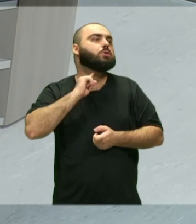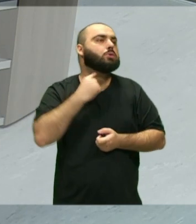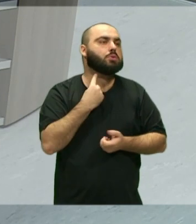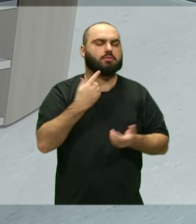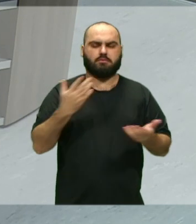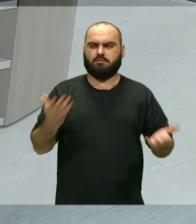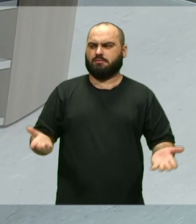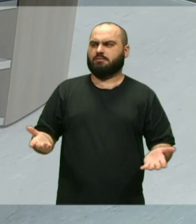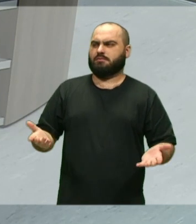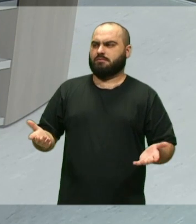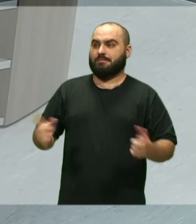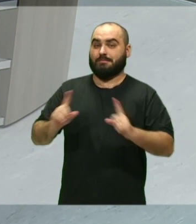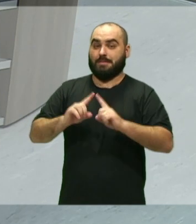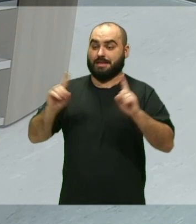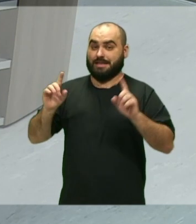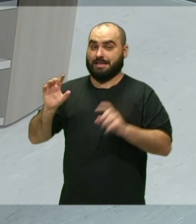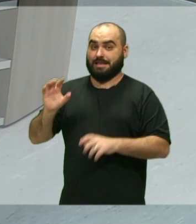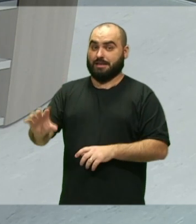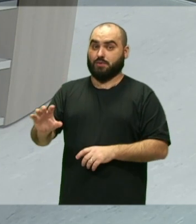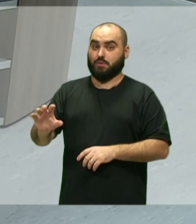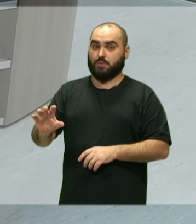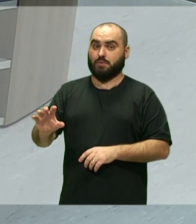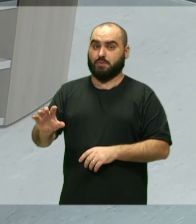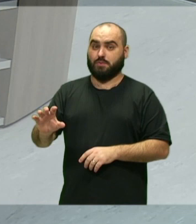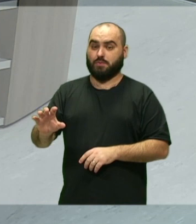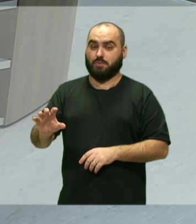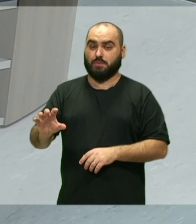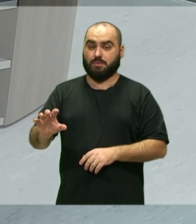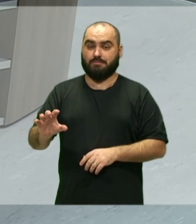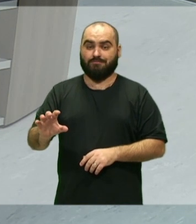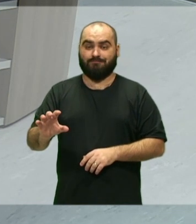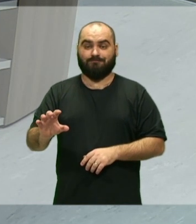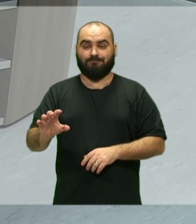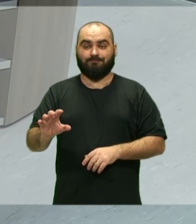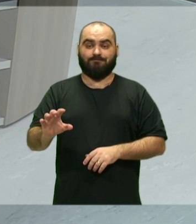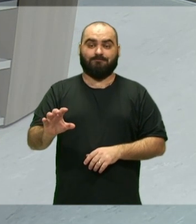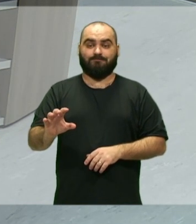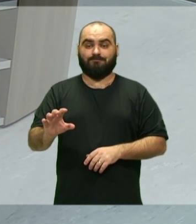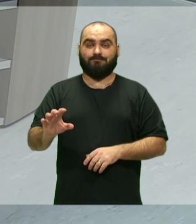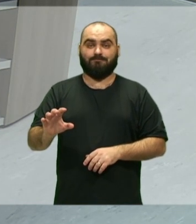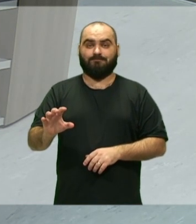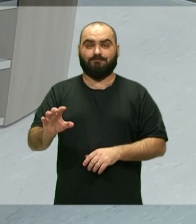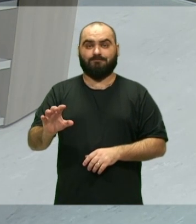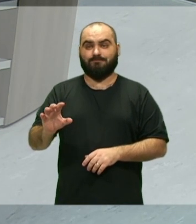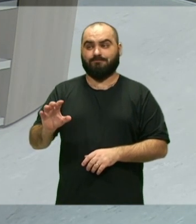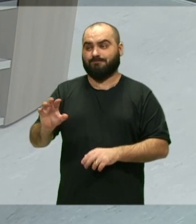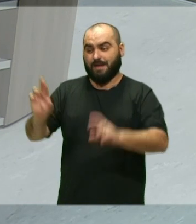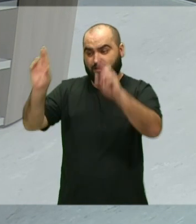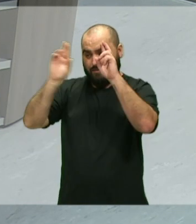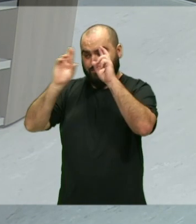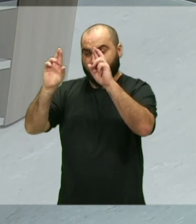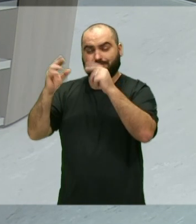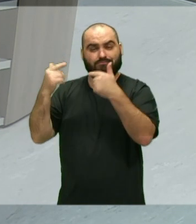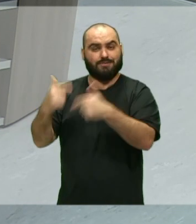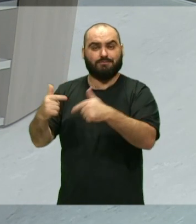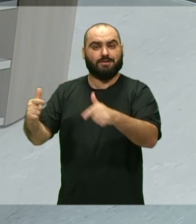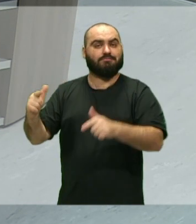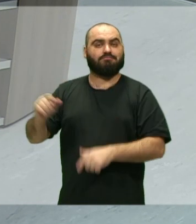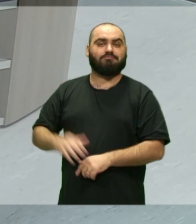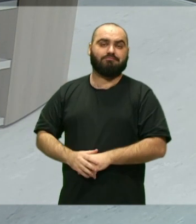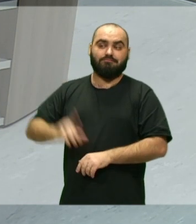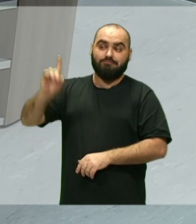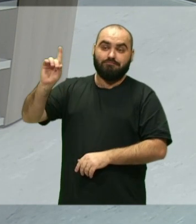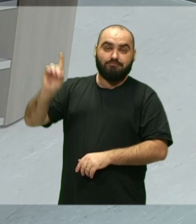isso é uma tremenda, um tremendo desrespeito ao direito que se